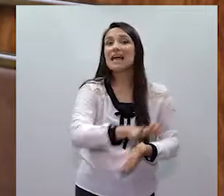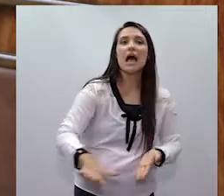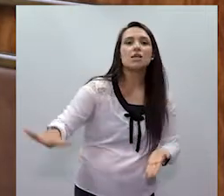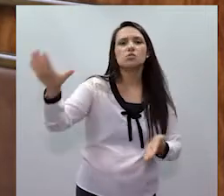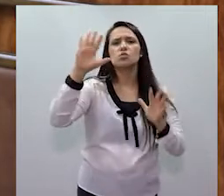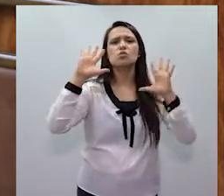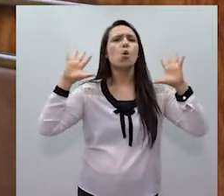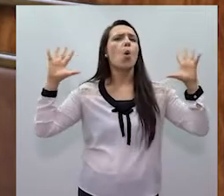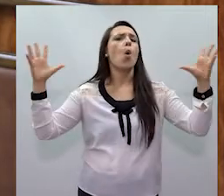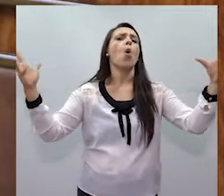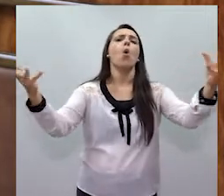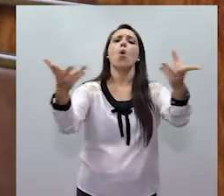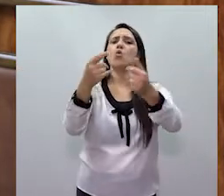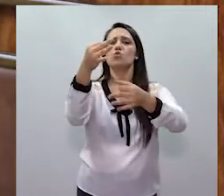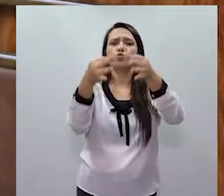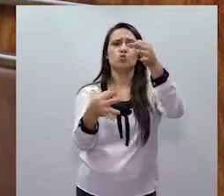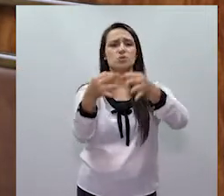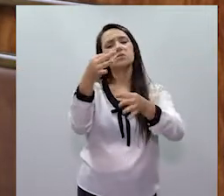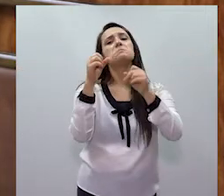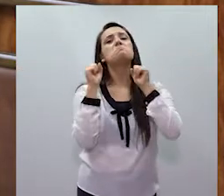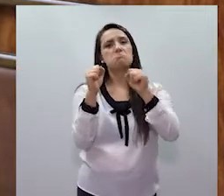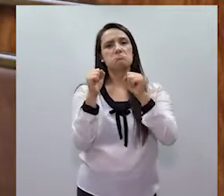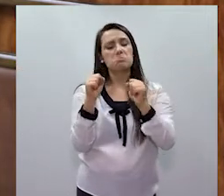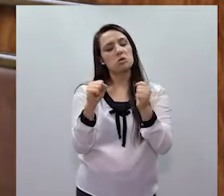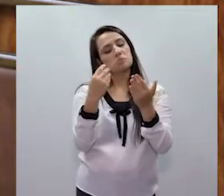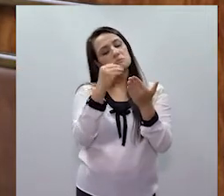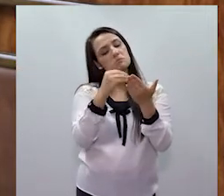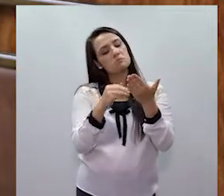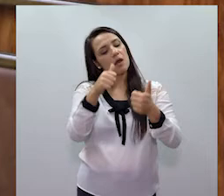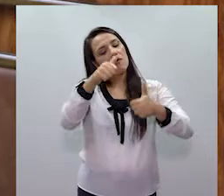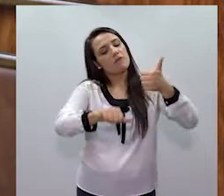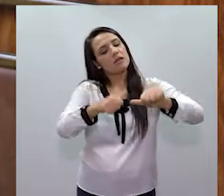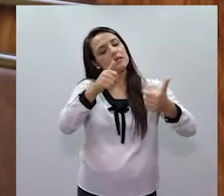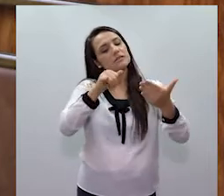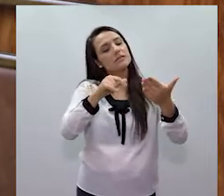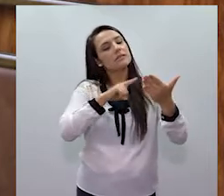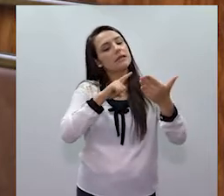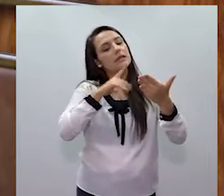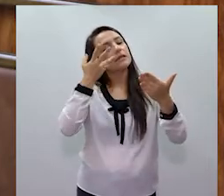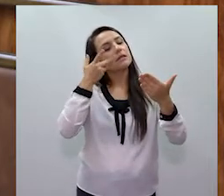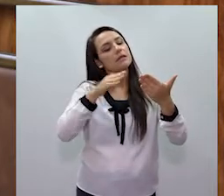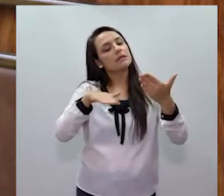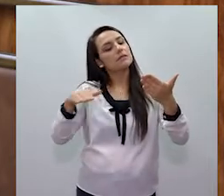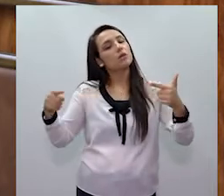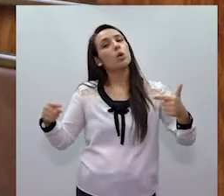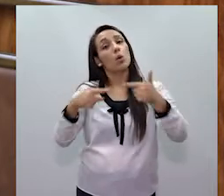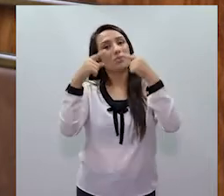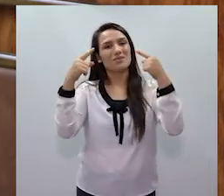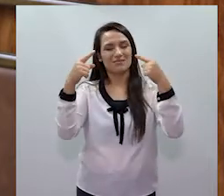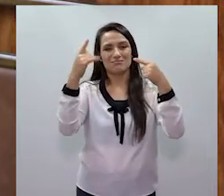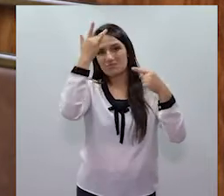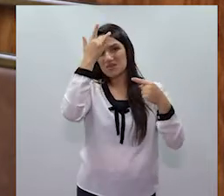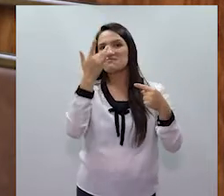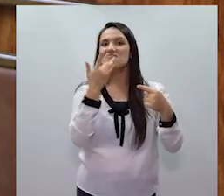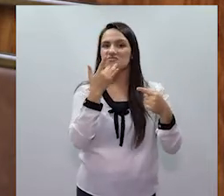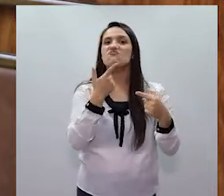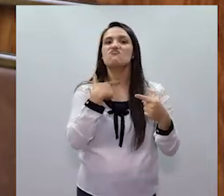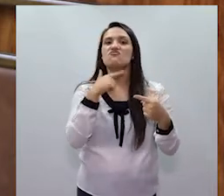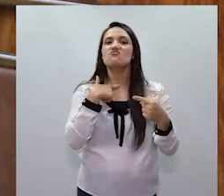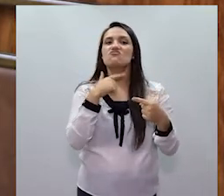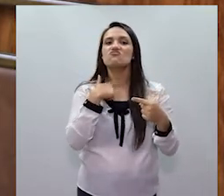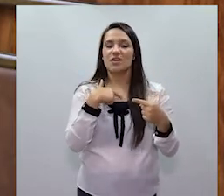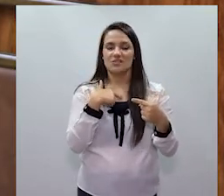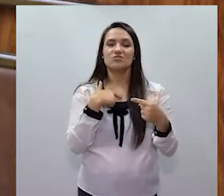os juízes do Brasil inteiro, a fim de que possa ser chamada se em algum lugar for encontrada